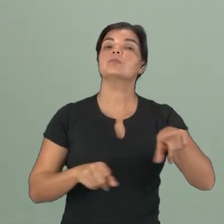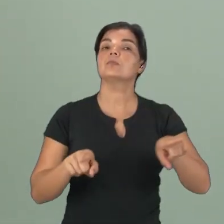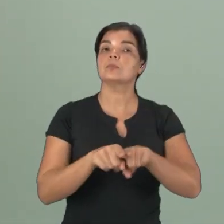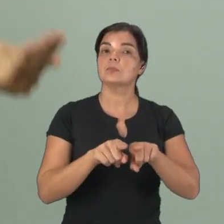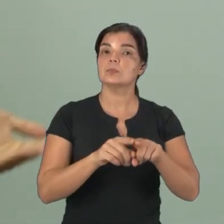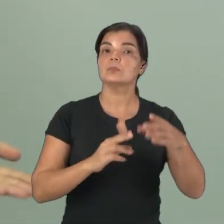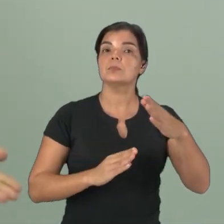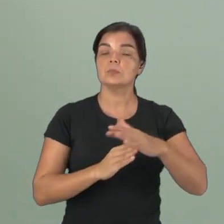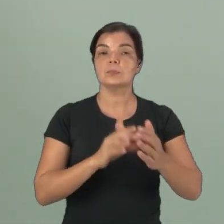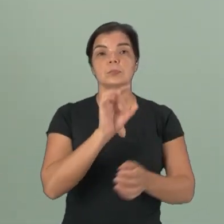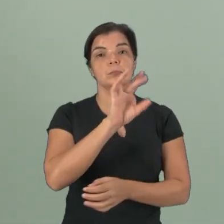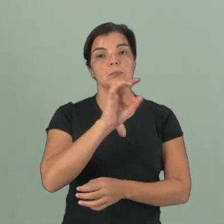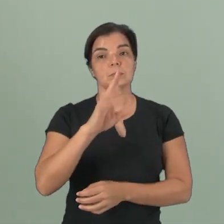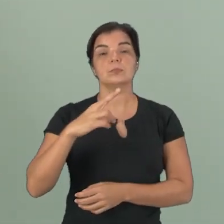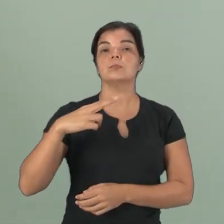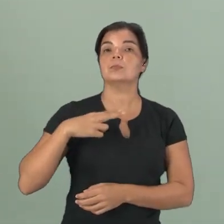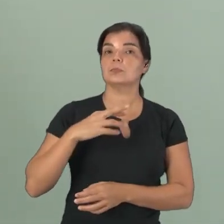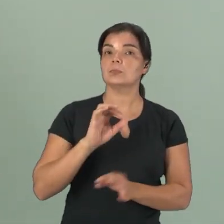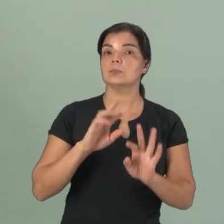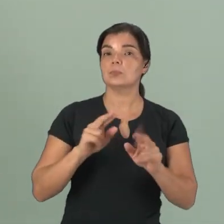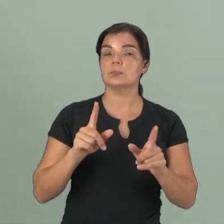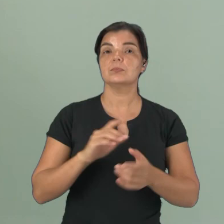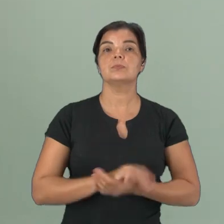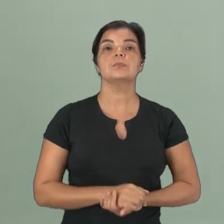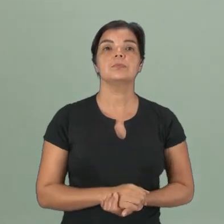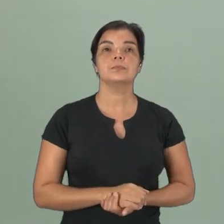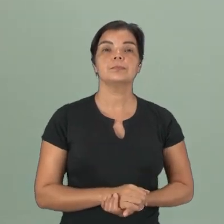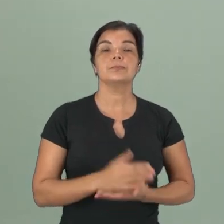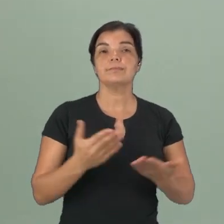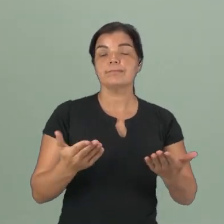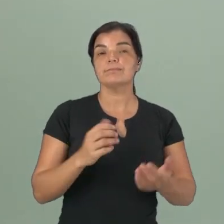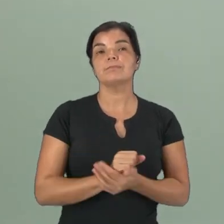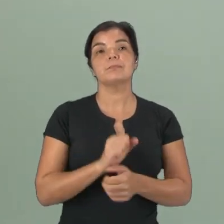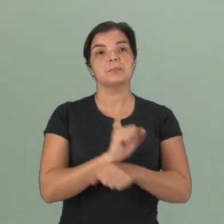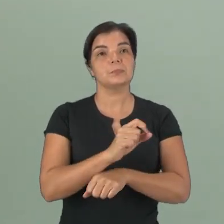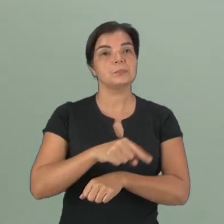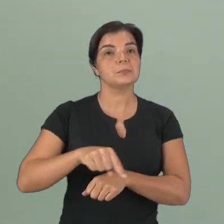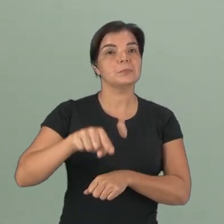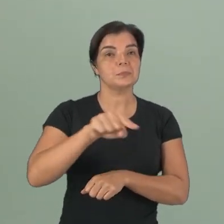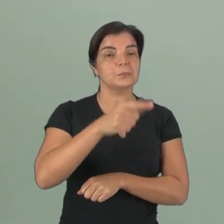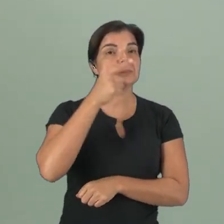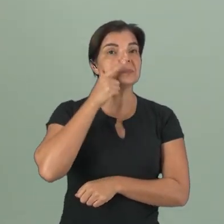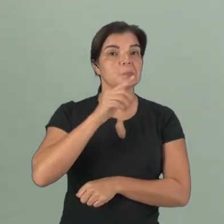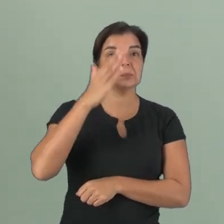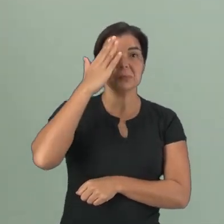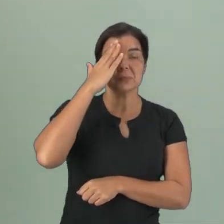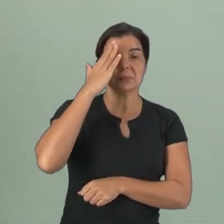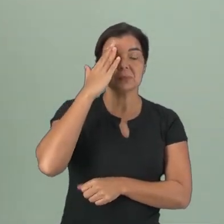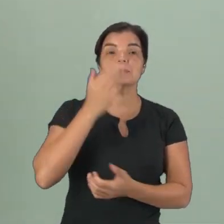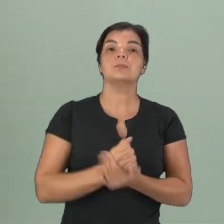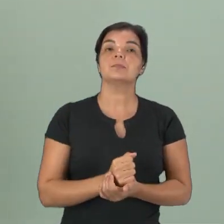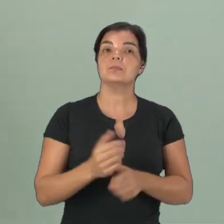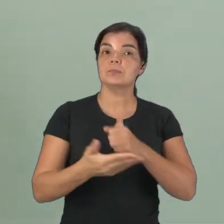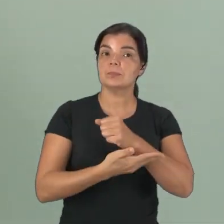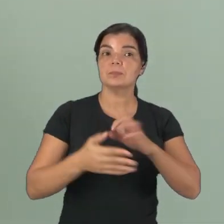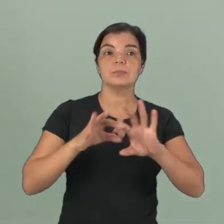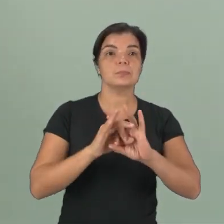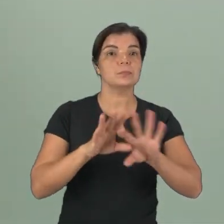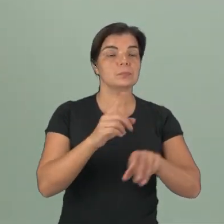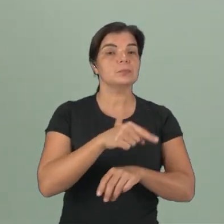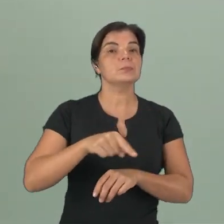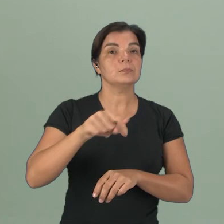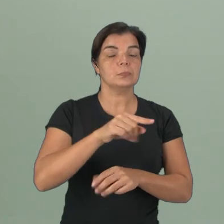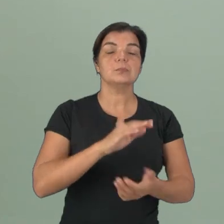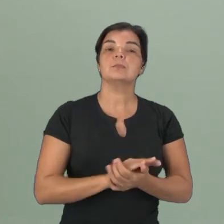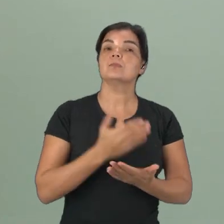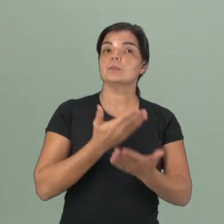limitações. Cada um tem uma particularidade diferente, certo? Então é isso, eu espero que vocês tenham conseguido compreender esses princípios liberais. Para ter